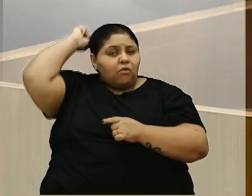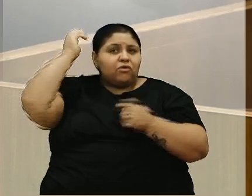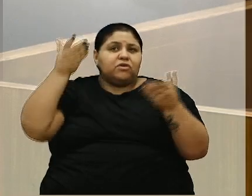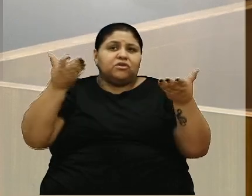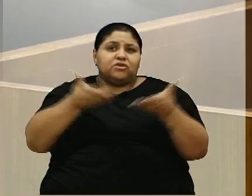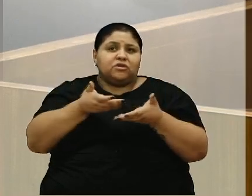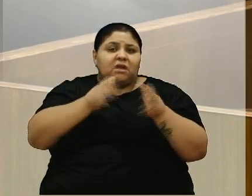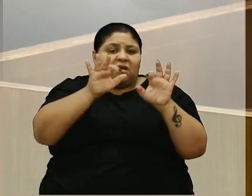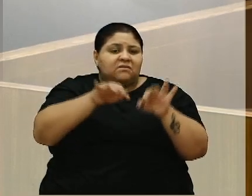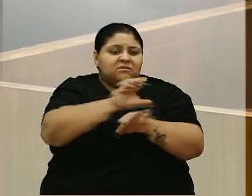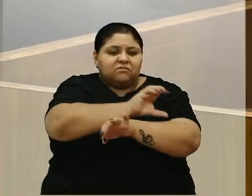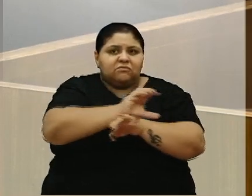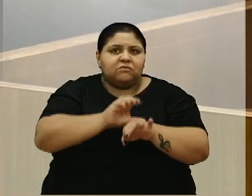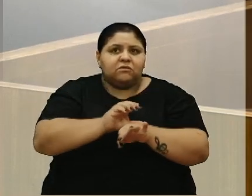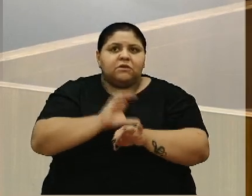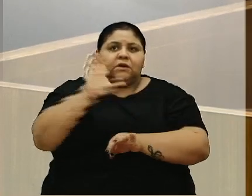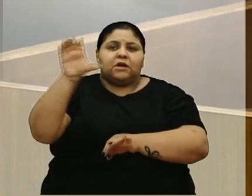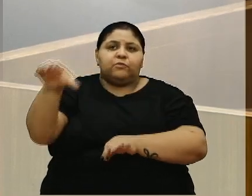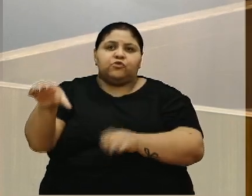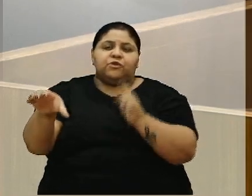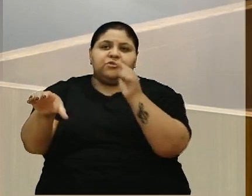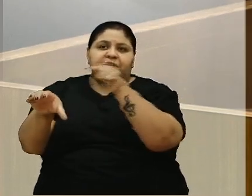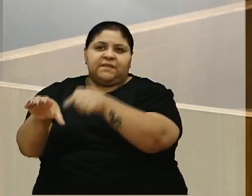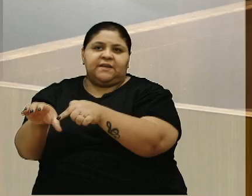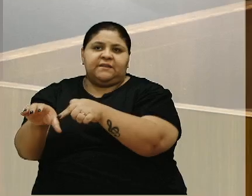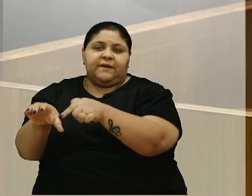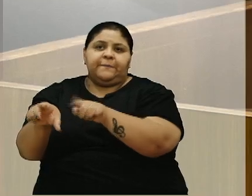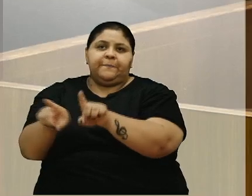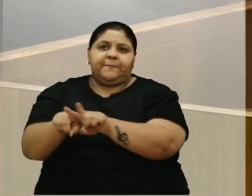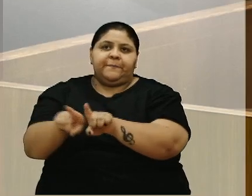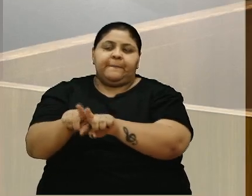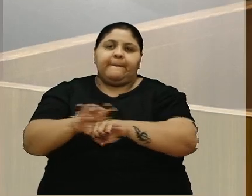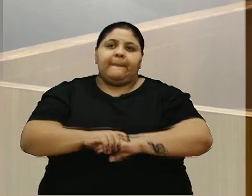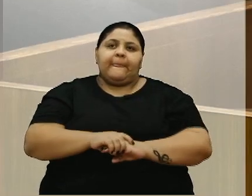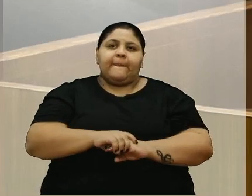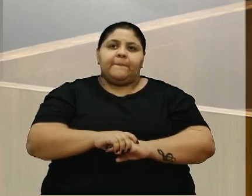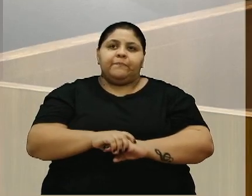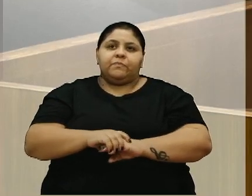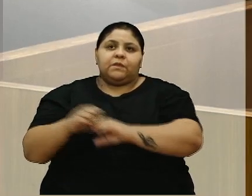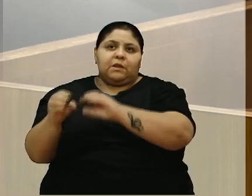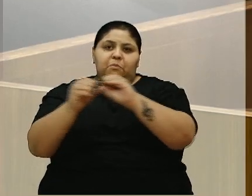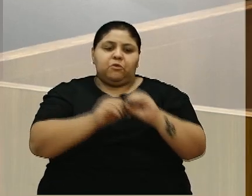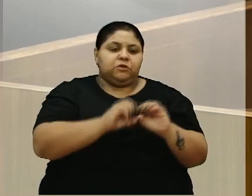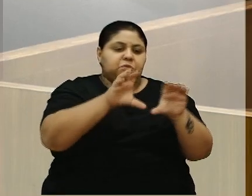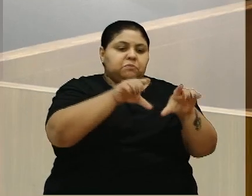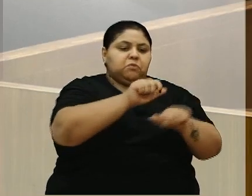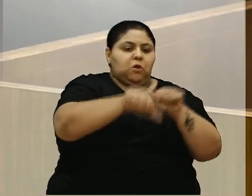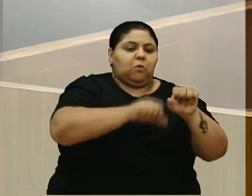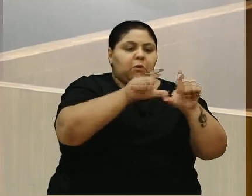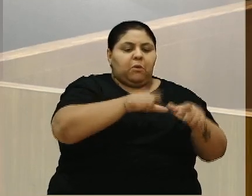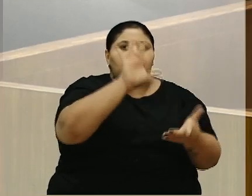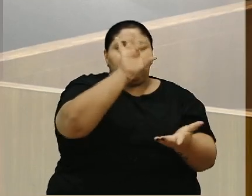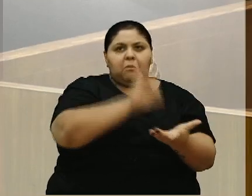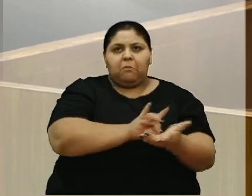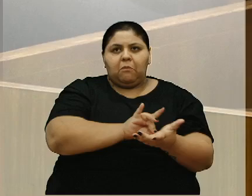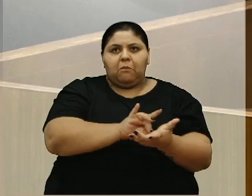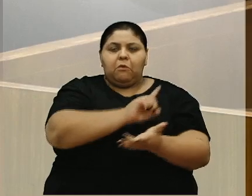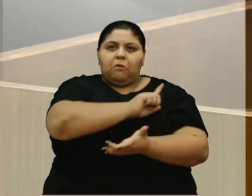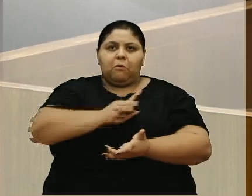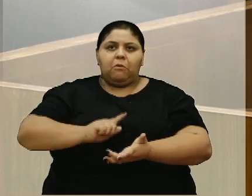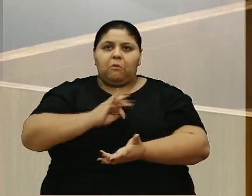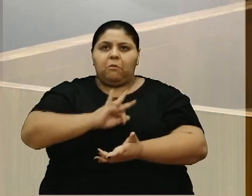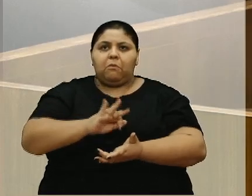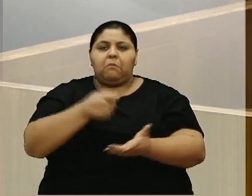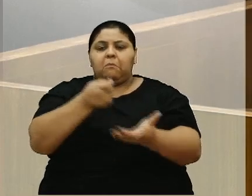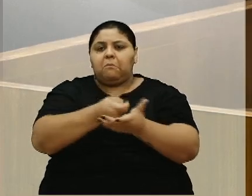que encerrando os cursos lá no Campus 8 e levando para o campus sede. Daqui a pouco o governo federal pode comprar